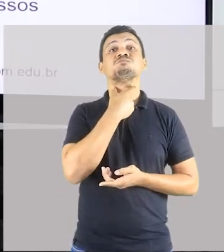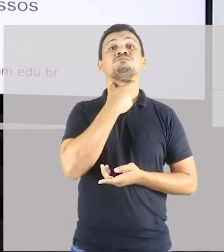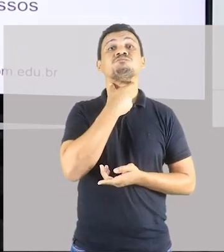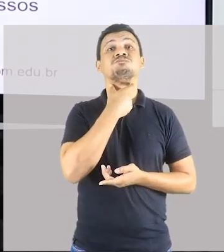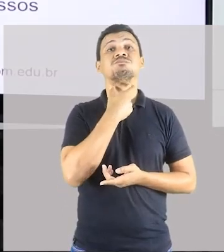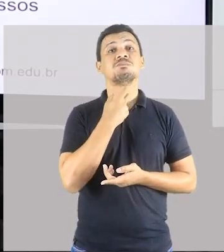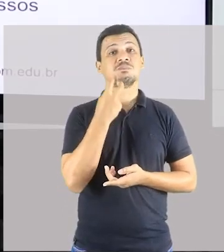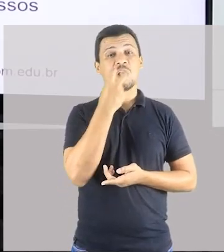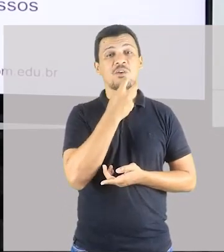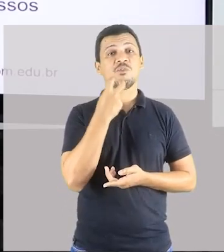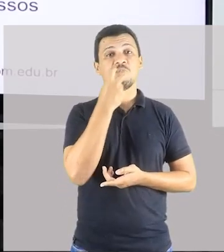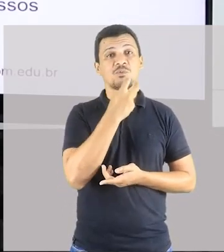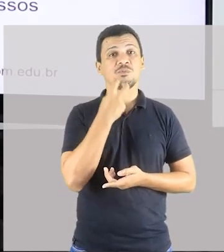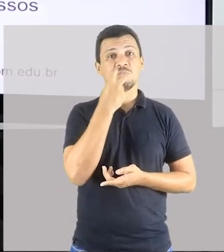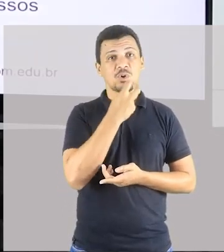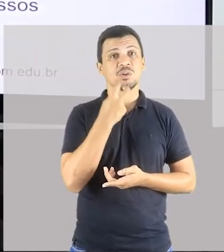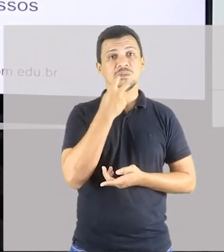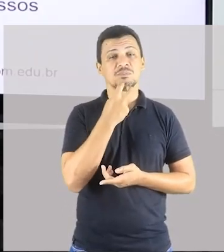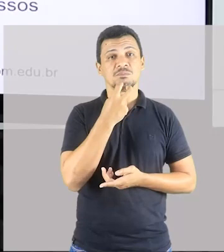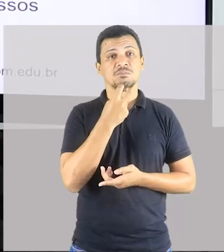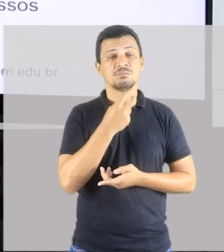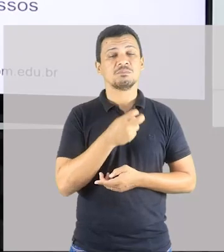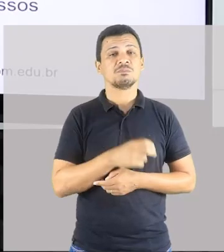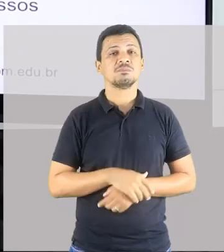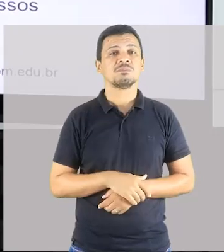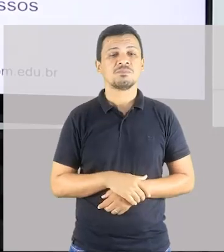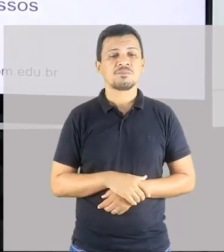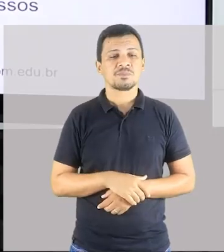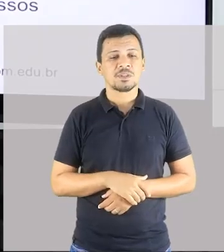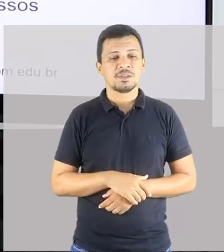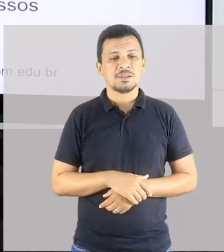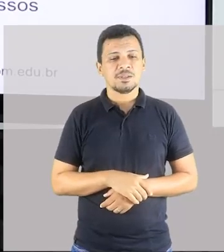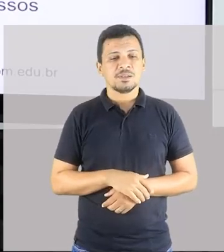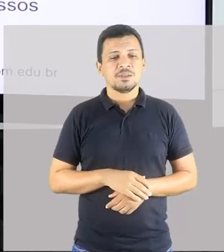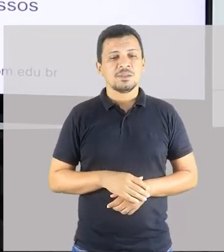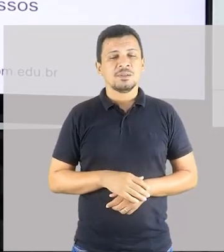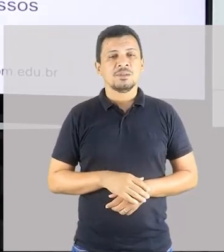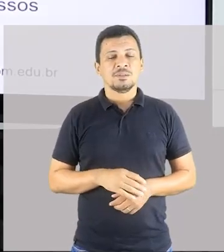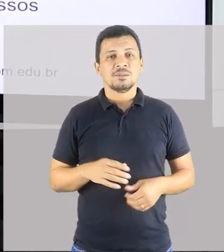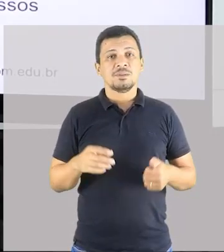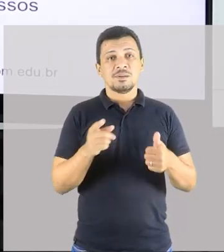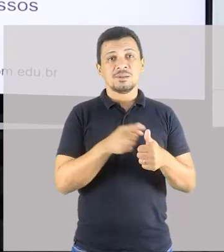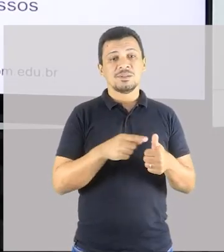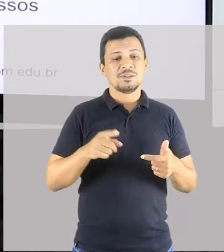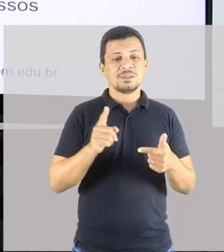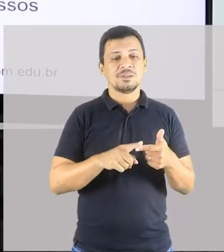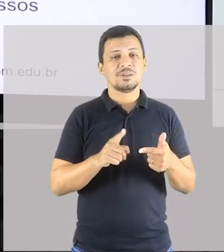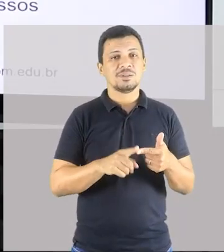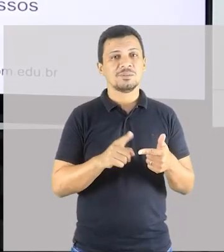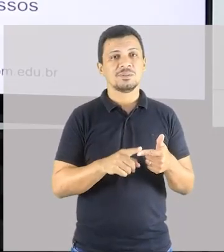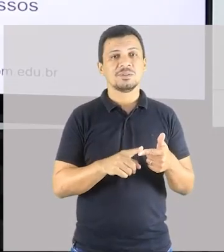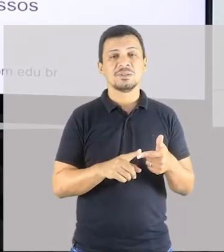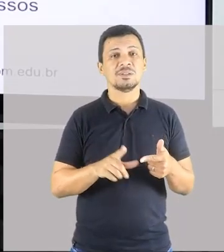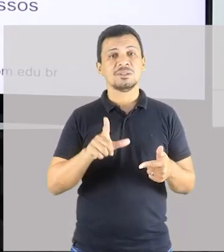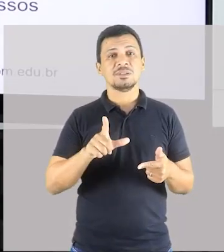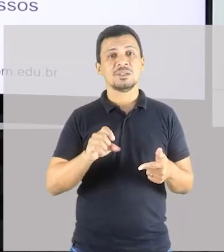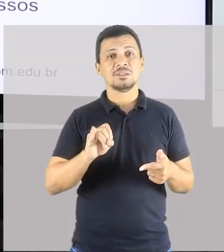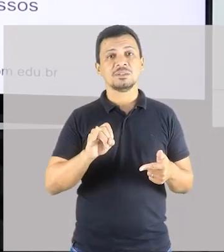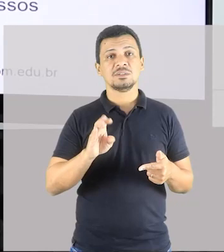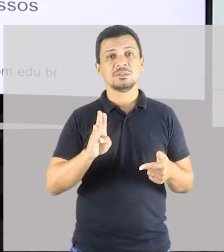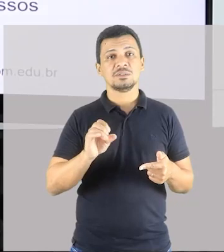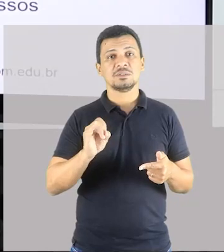hipertrofiar e fazer a voz ficar uma tonalidade mais grossa. Aumento do libido, né, em relação ao libido